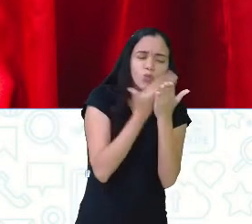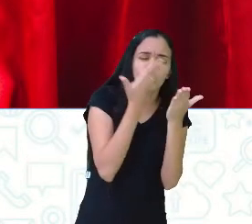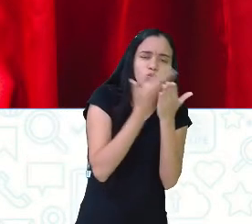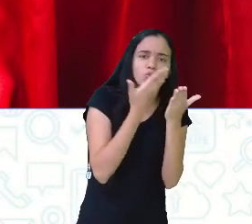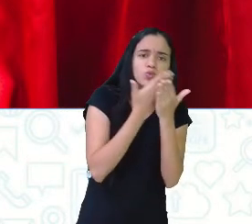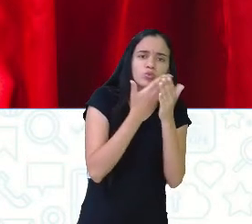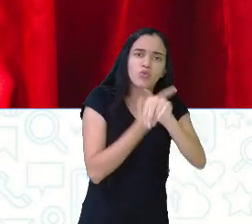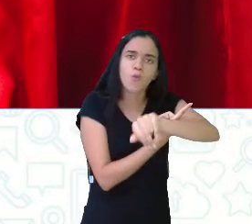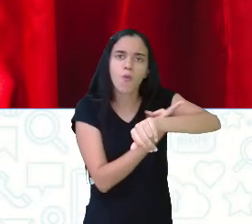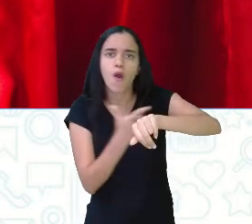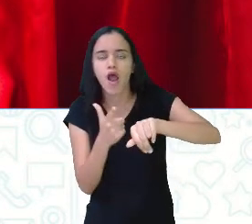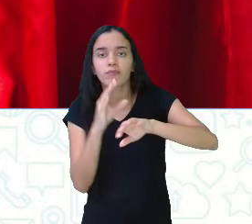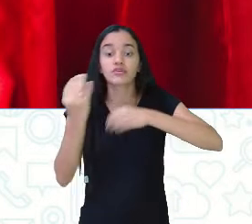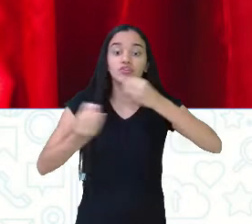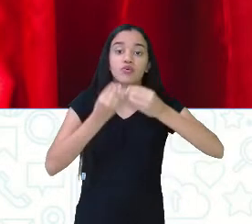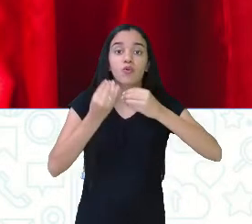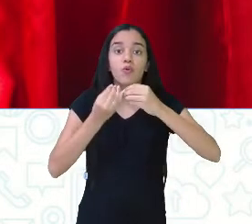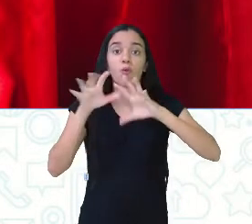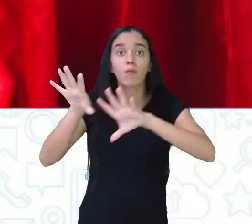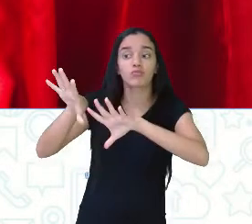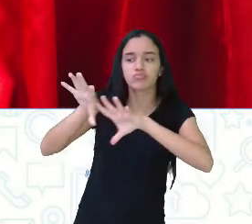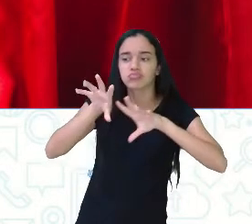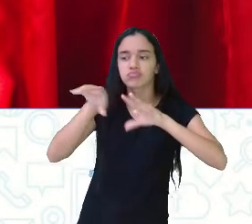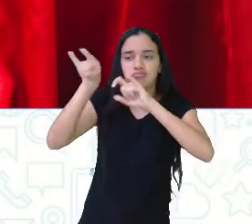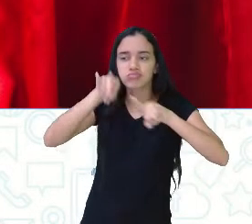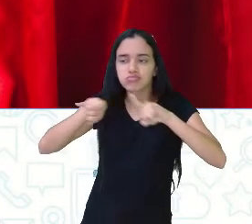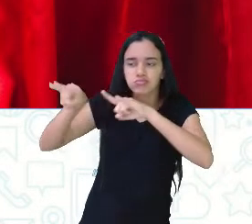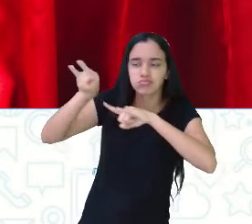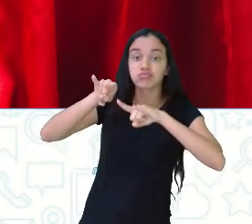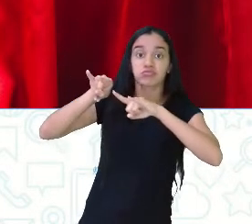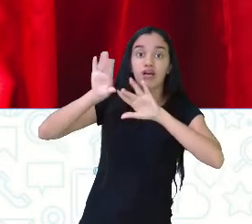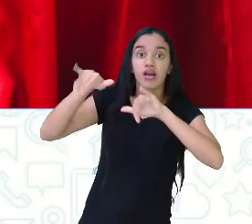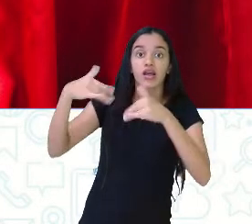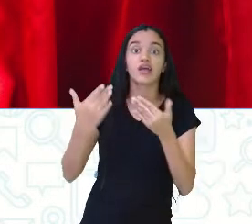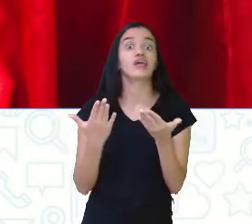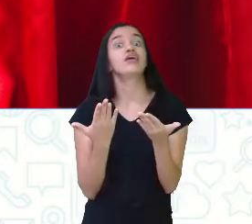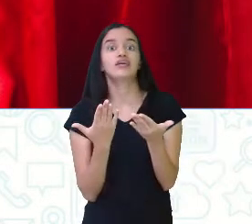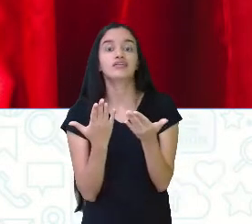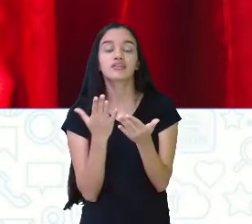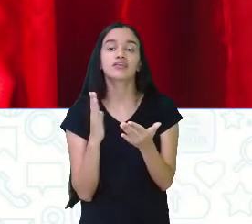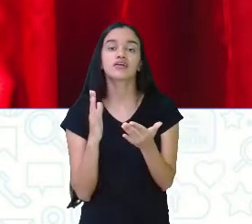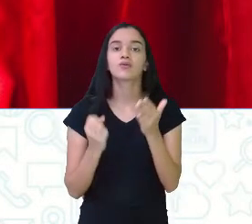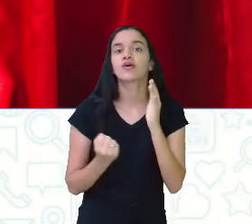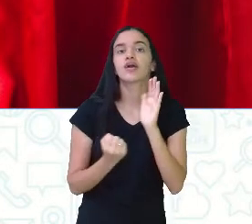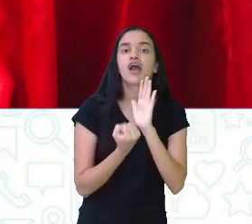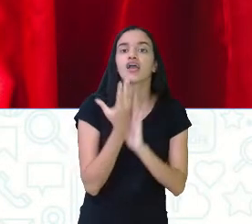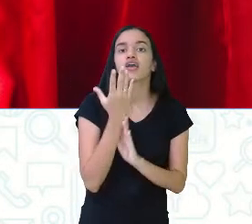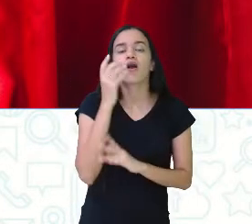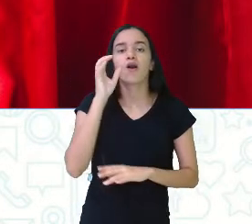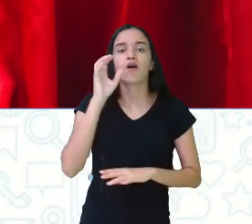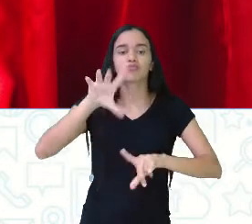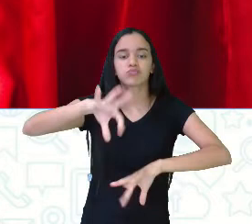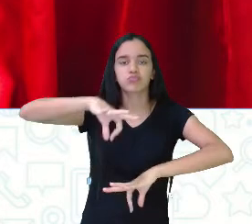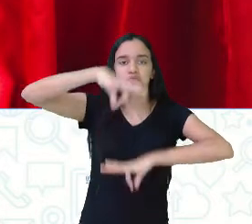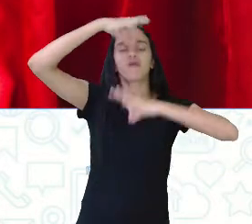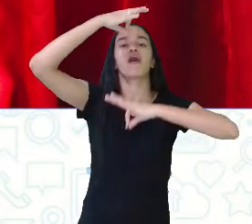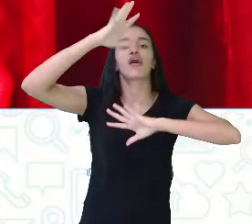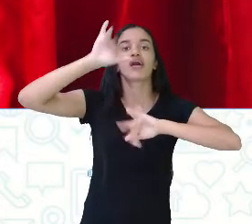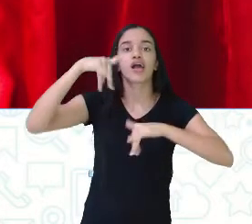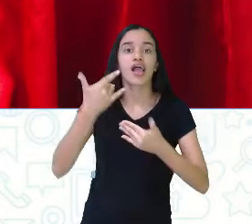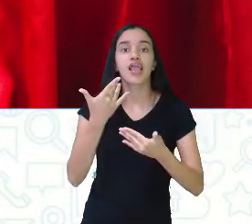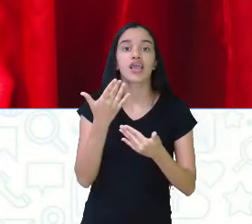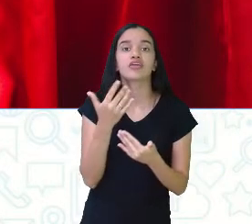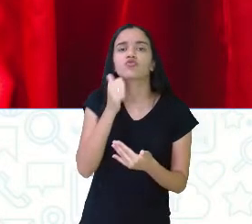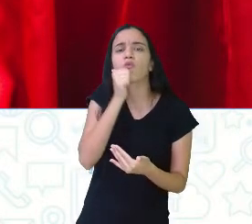hábitos lupinos e como atraí-los. Inventou uma avó apetitosa e um disfarce de menina casta com